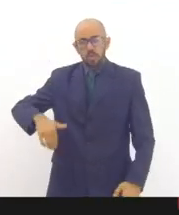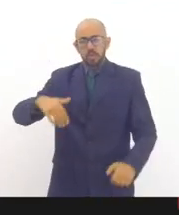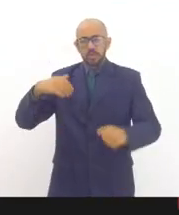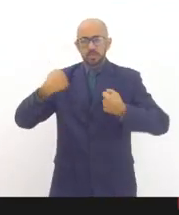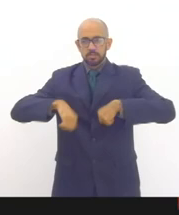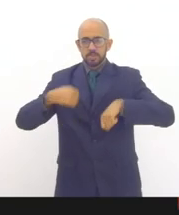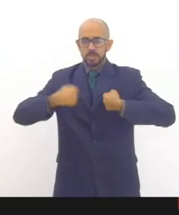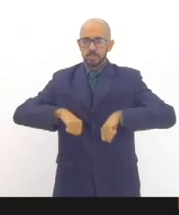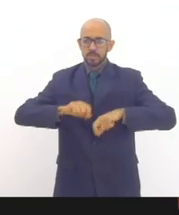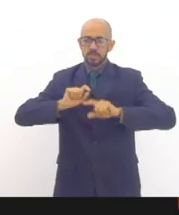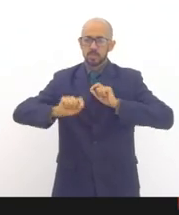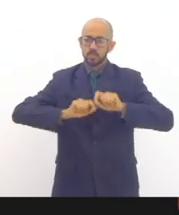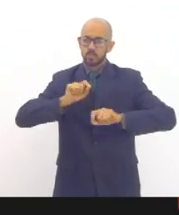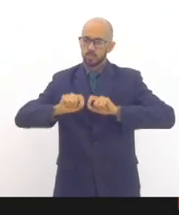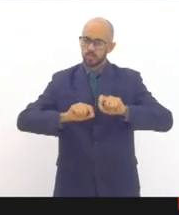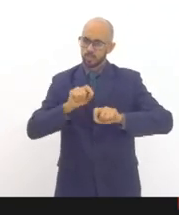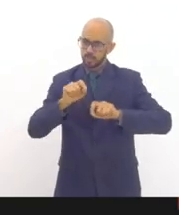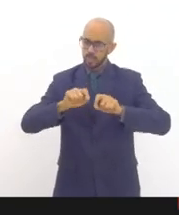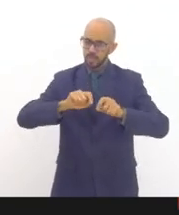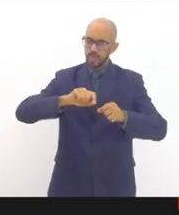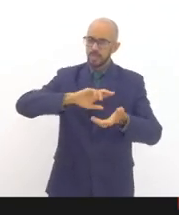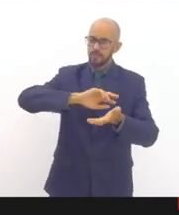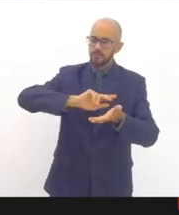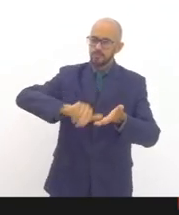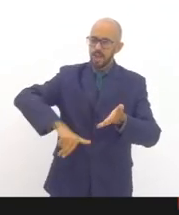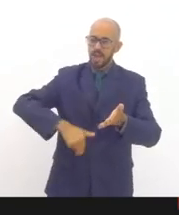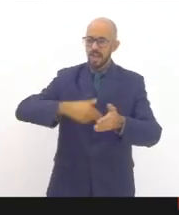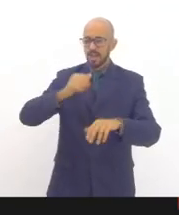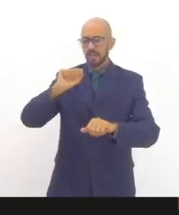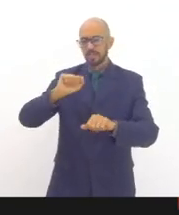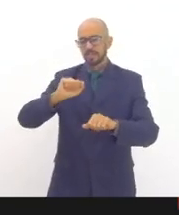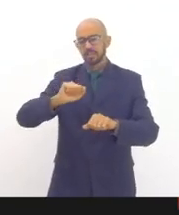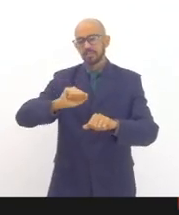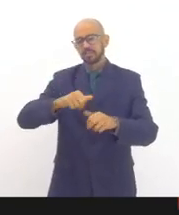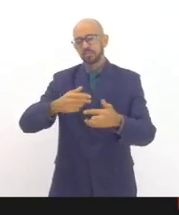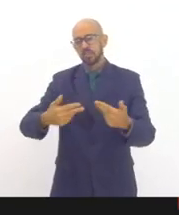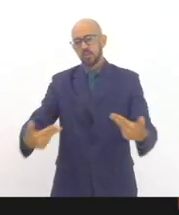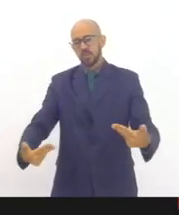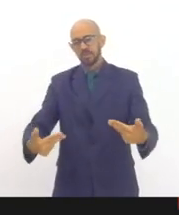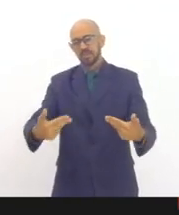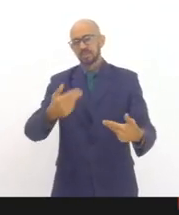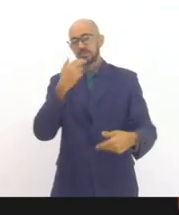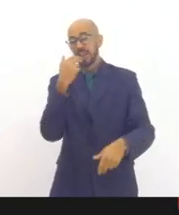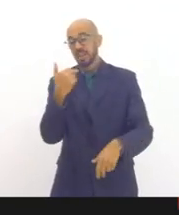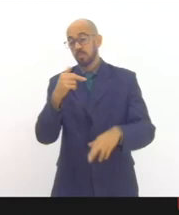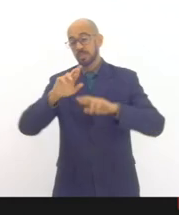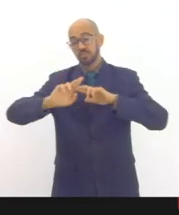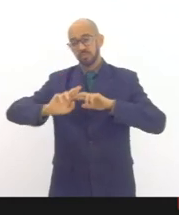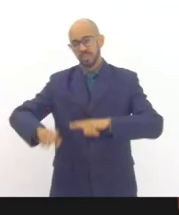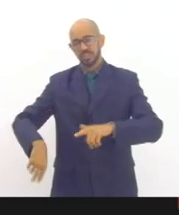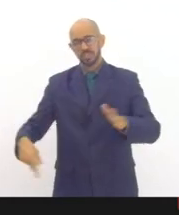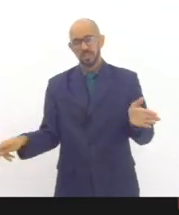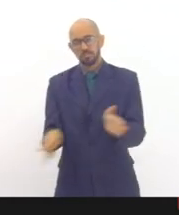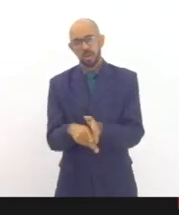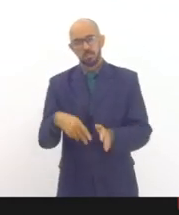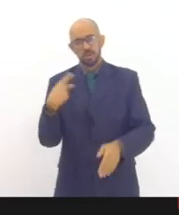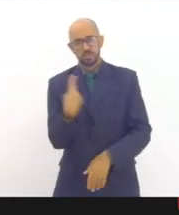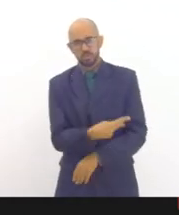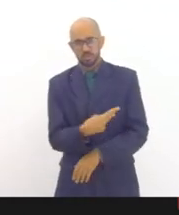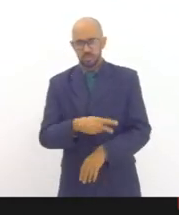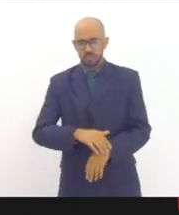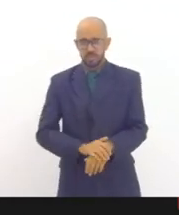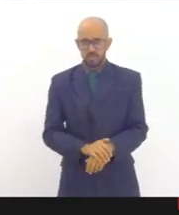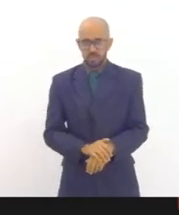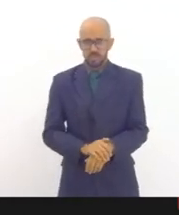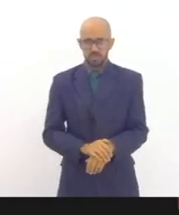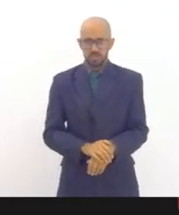dominar várias áreas do conhecimento fora da sua língua pátria,